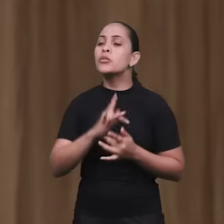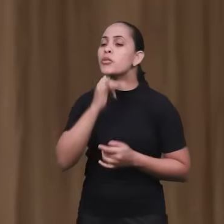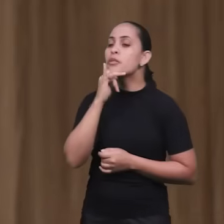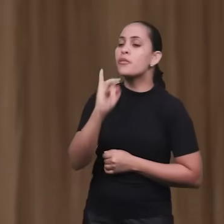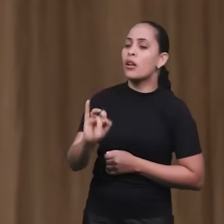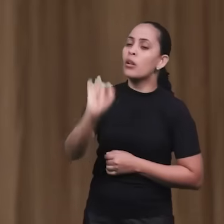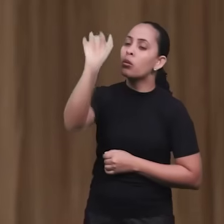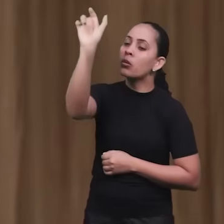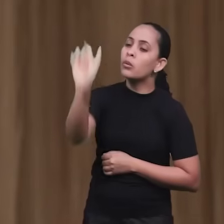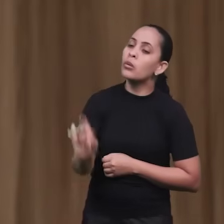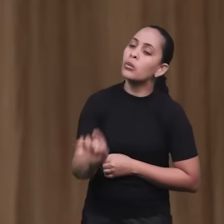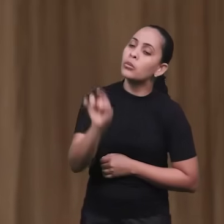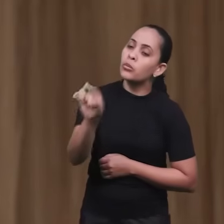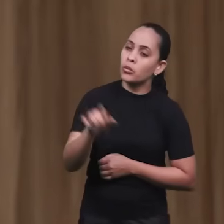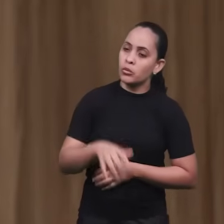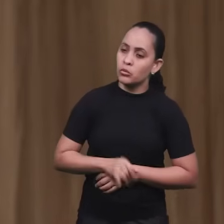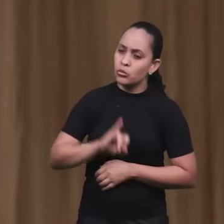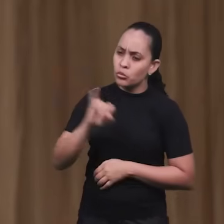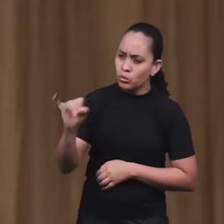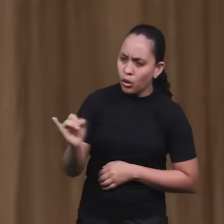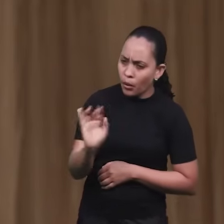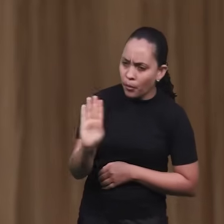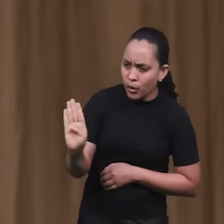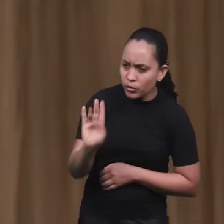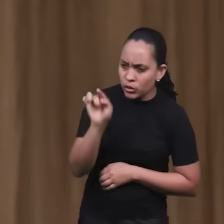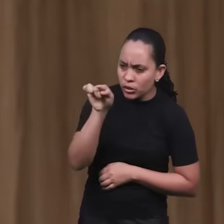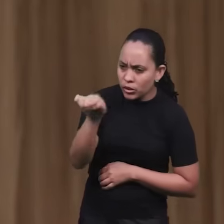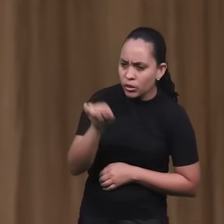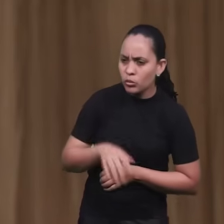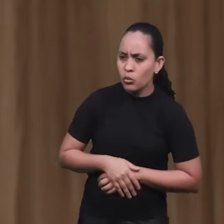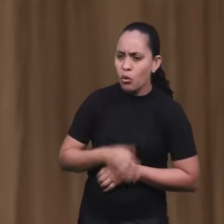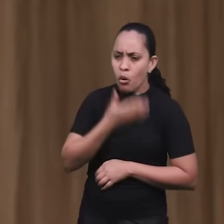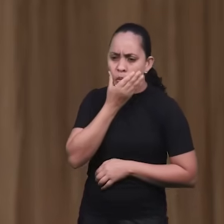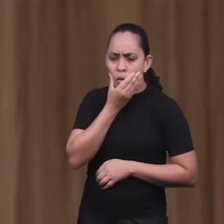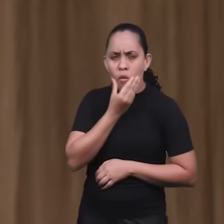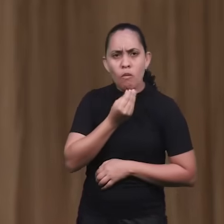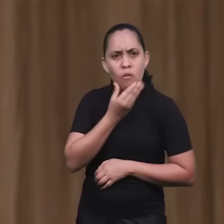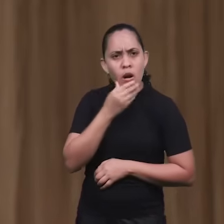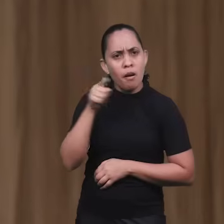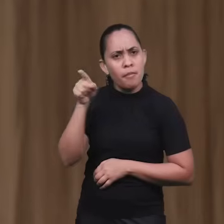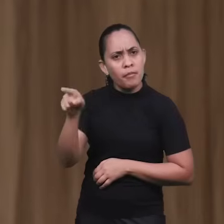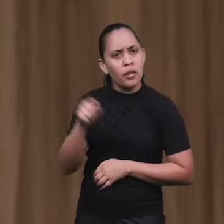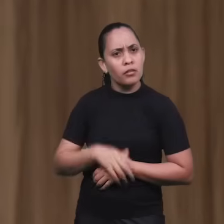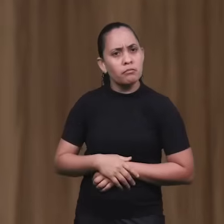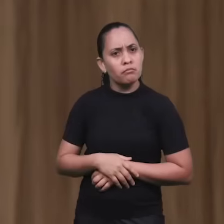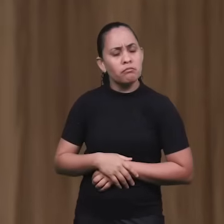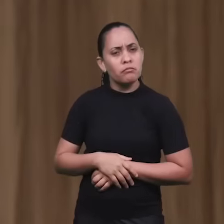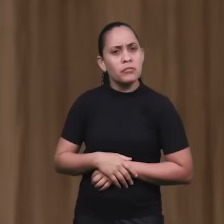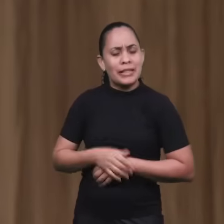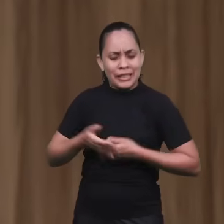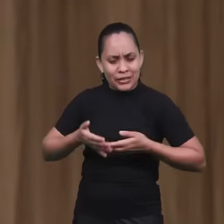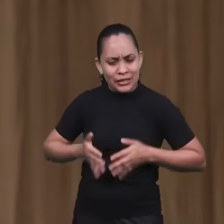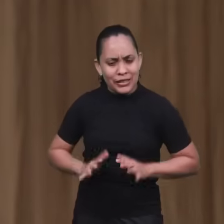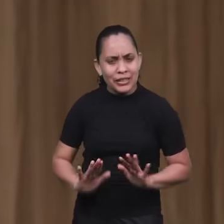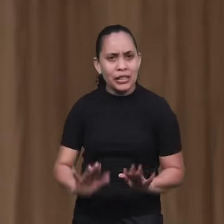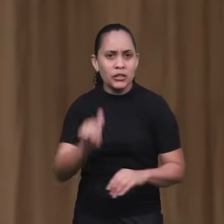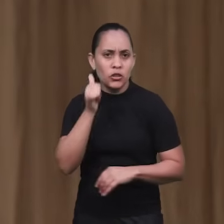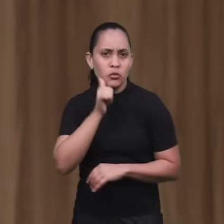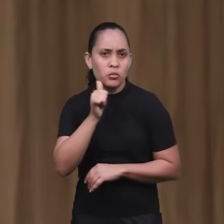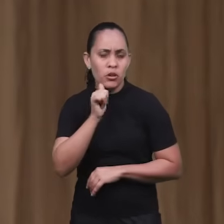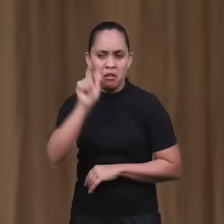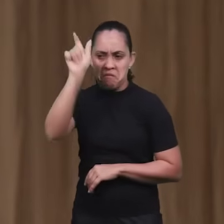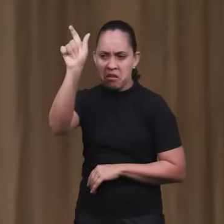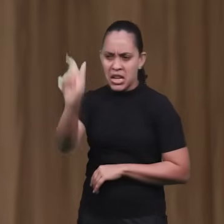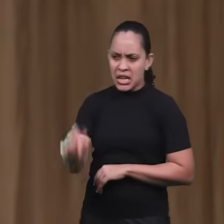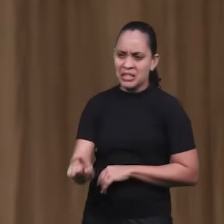Batista. O próprio Jesus testificou dele dizendo que João foi o